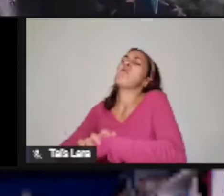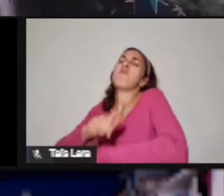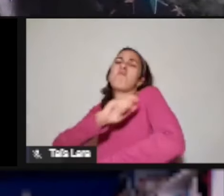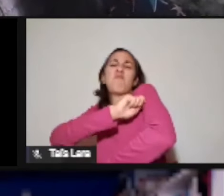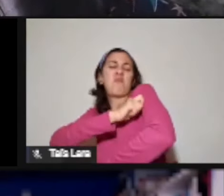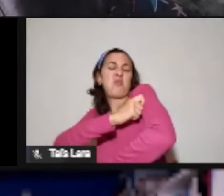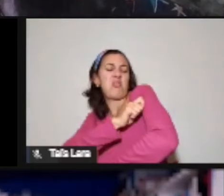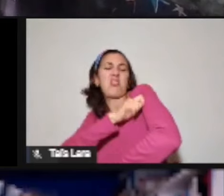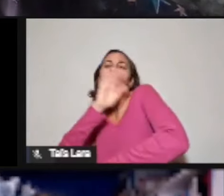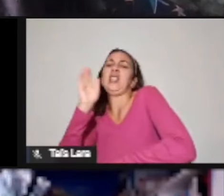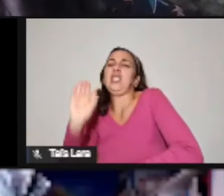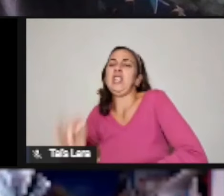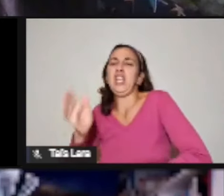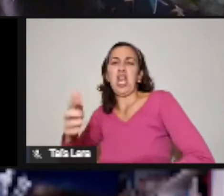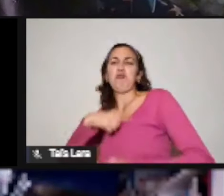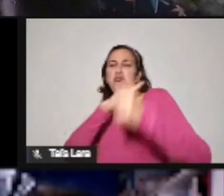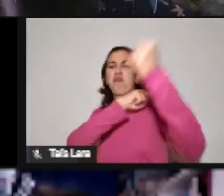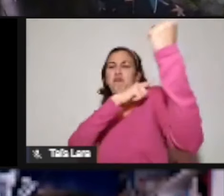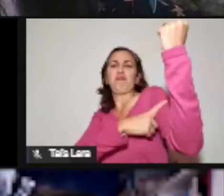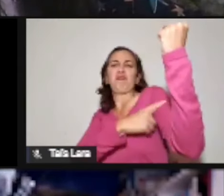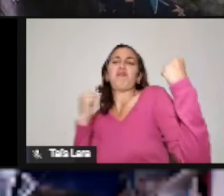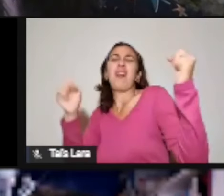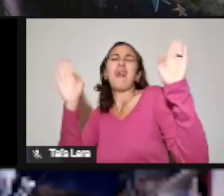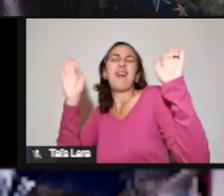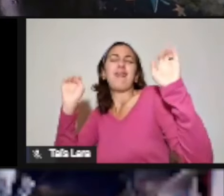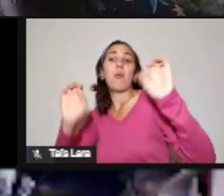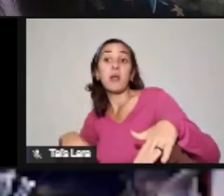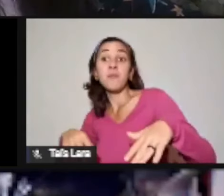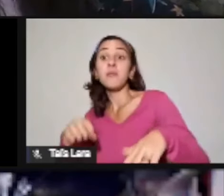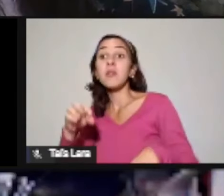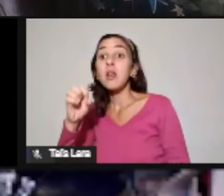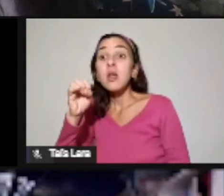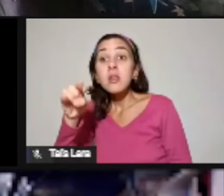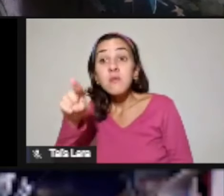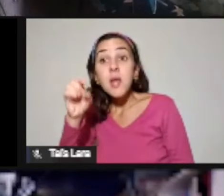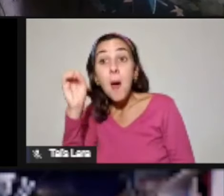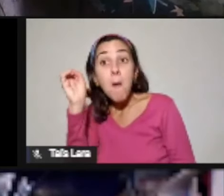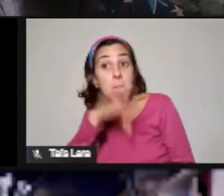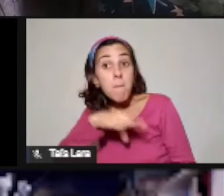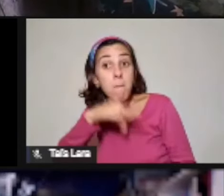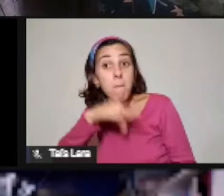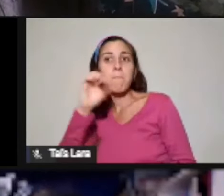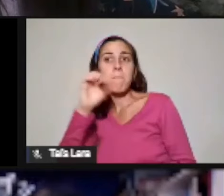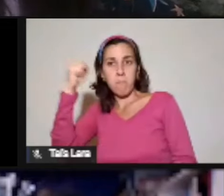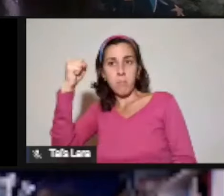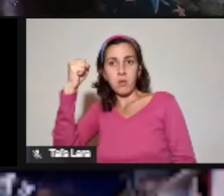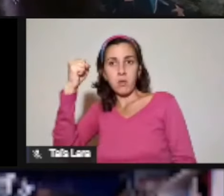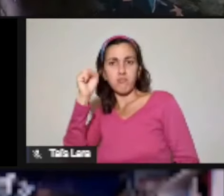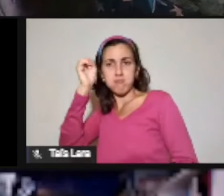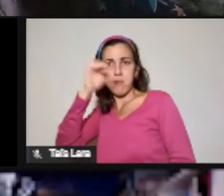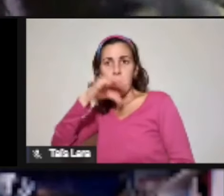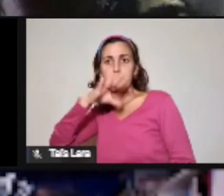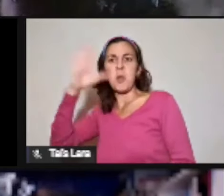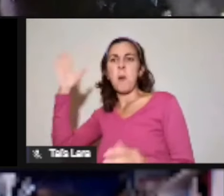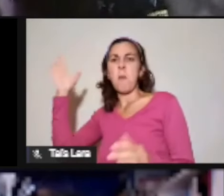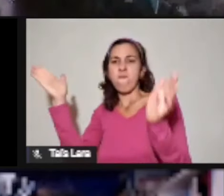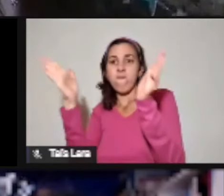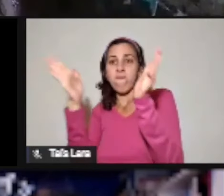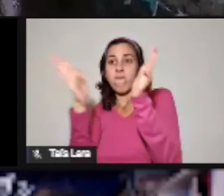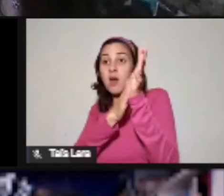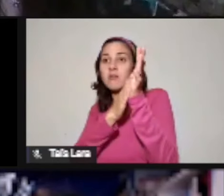mais, quando você usa desse, abusa do seu poder e você dá a palmada, isso já